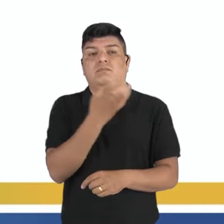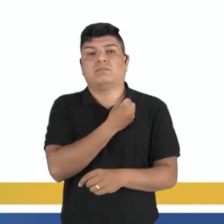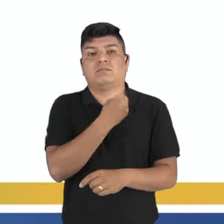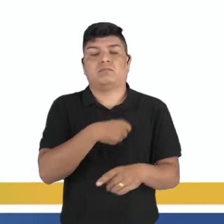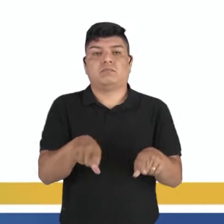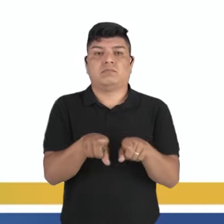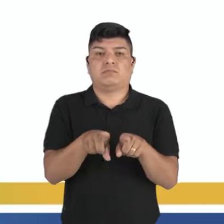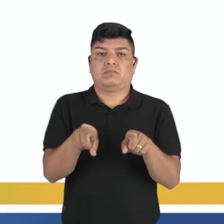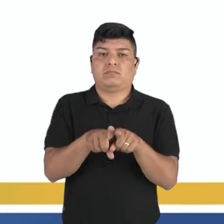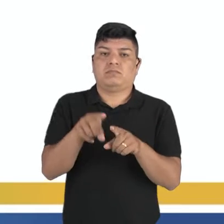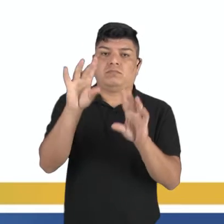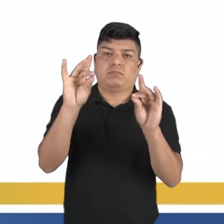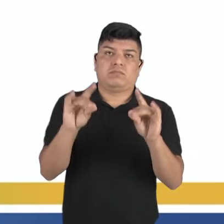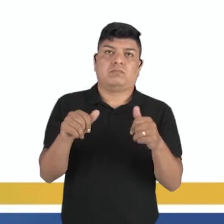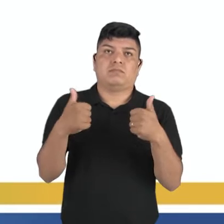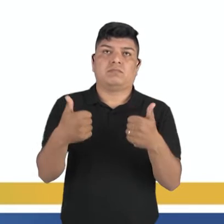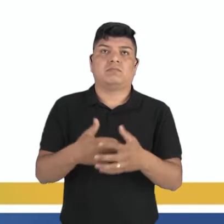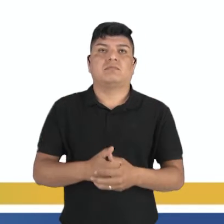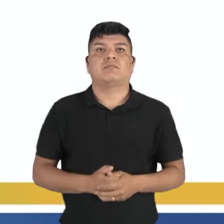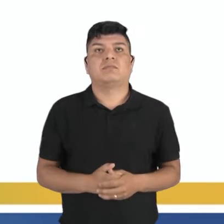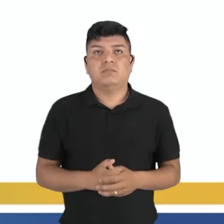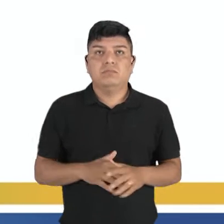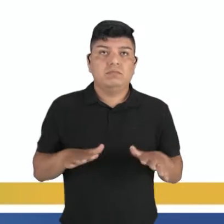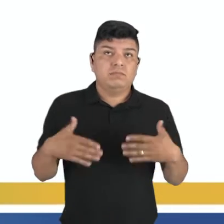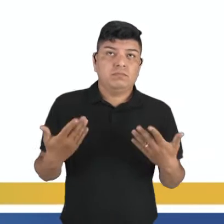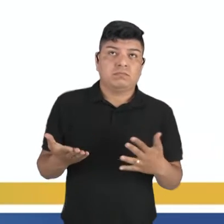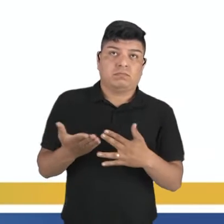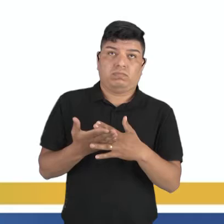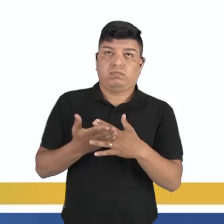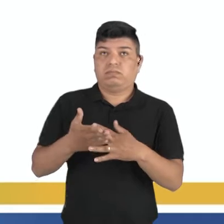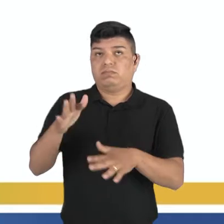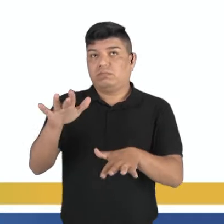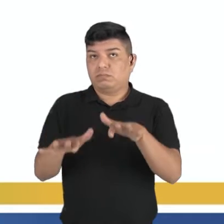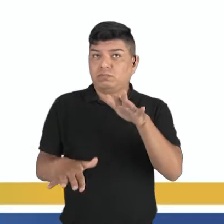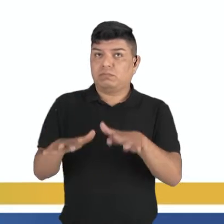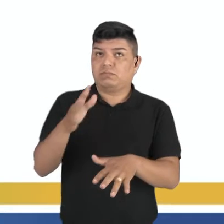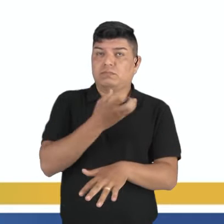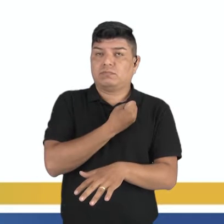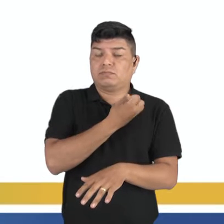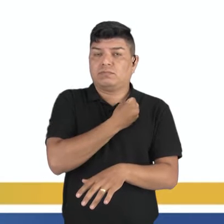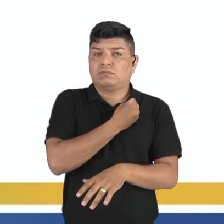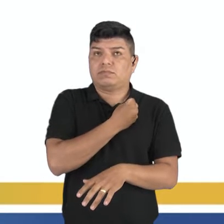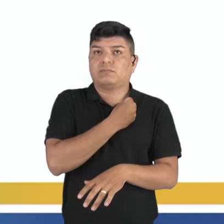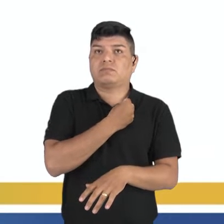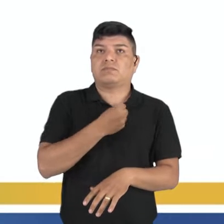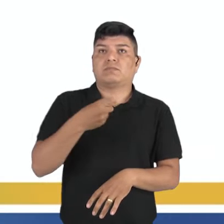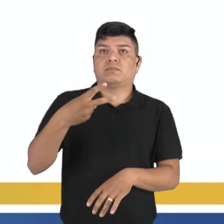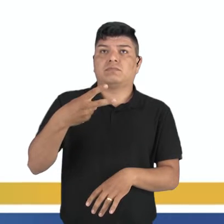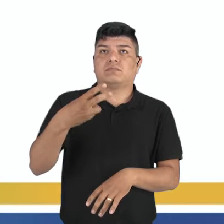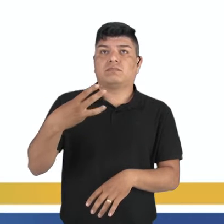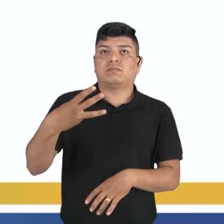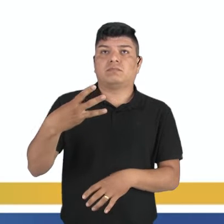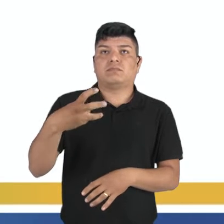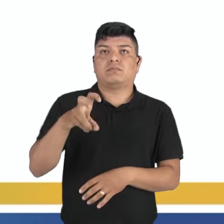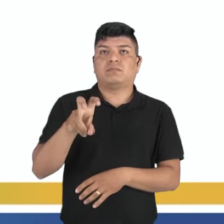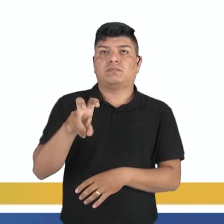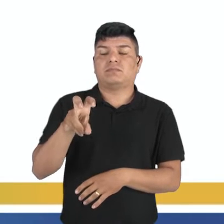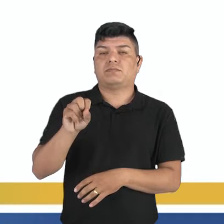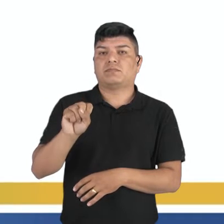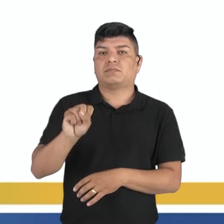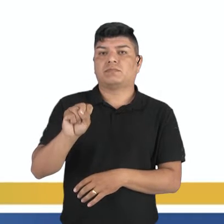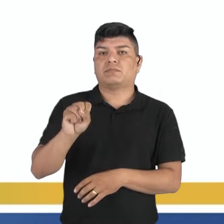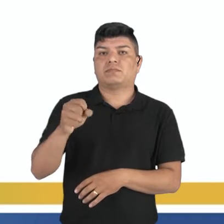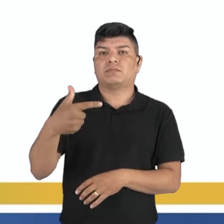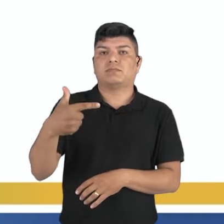de números aí que seriam os dados, Então, qual a média aritmética, por exemplo, aí dos números 2,